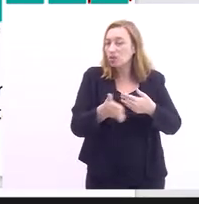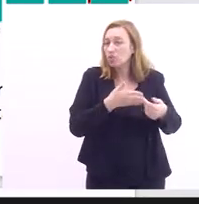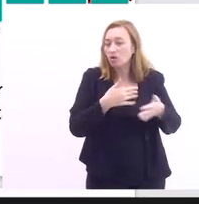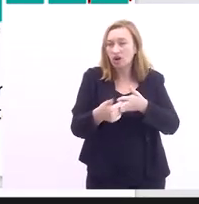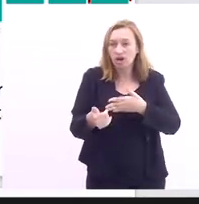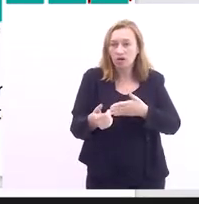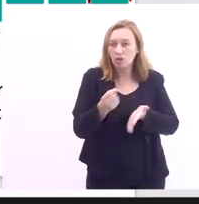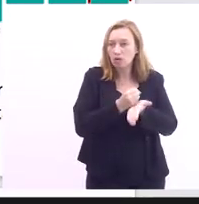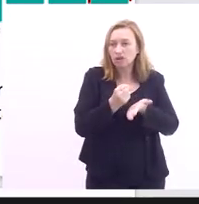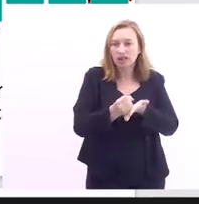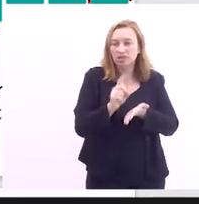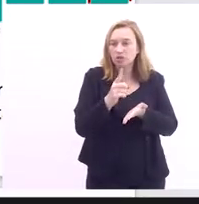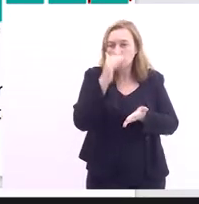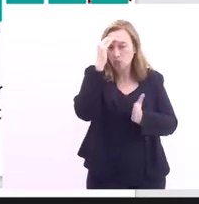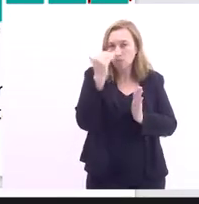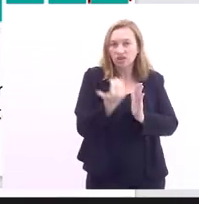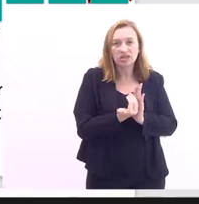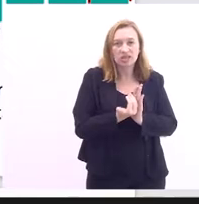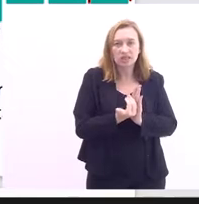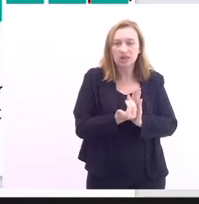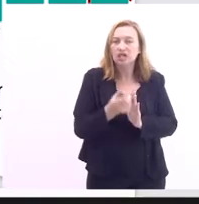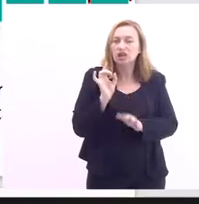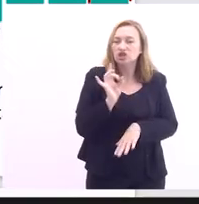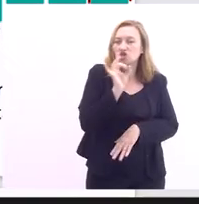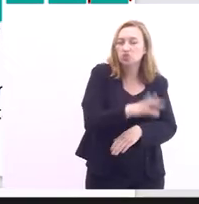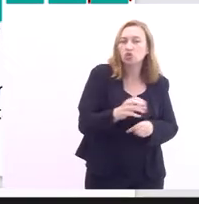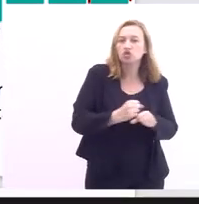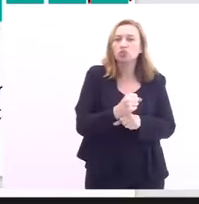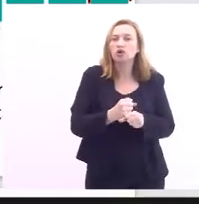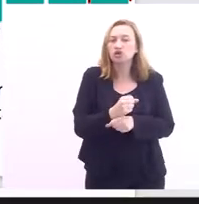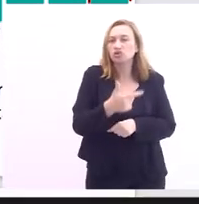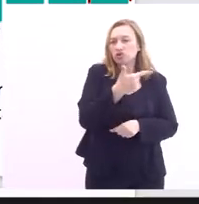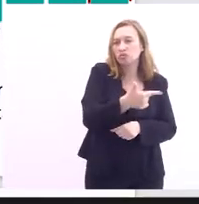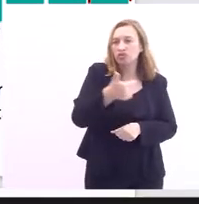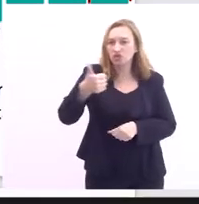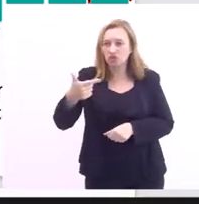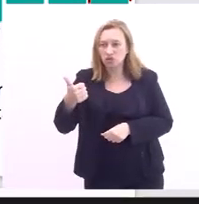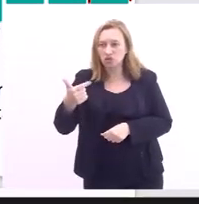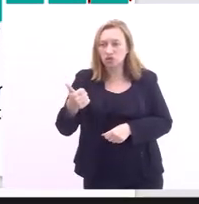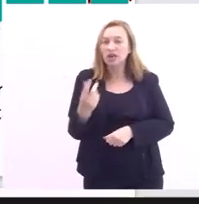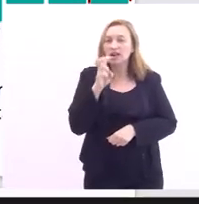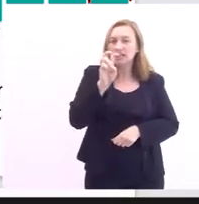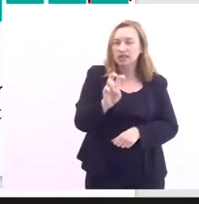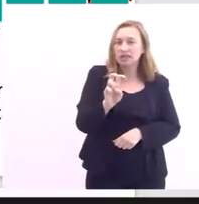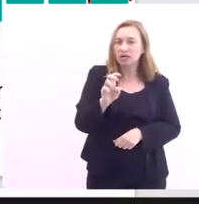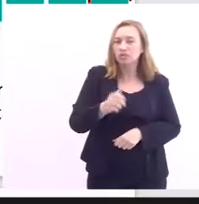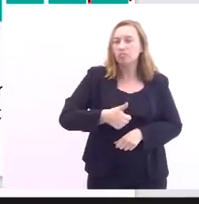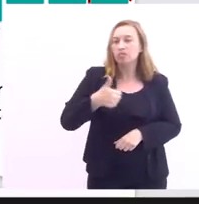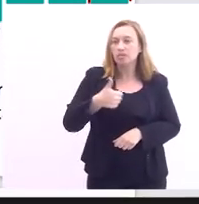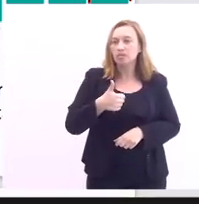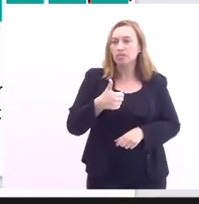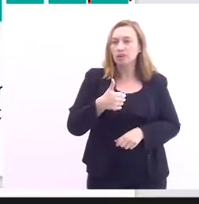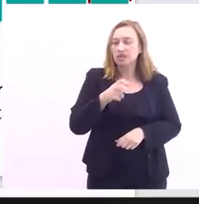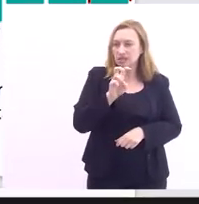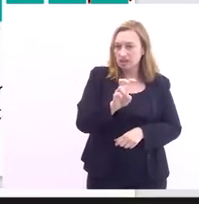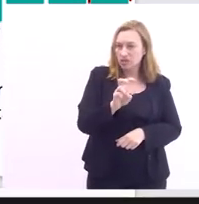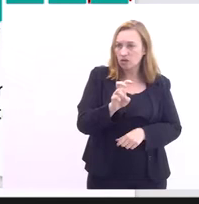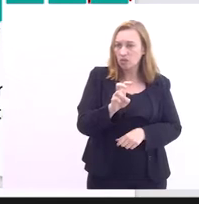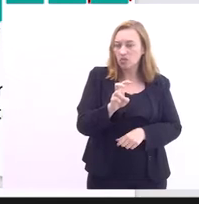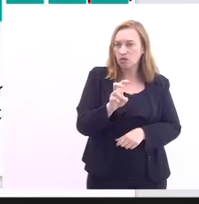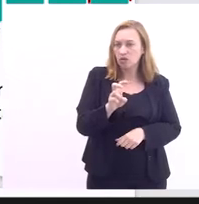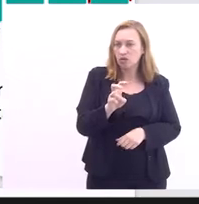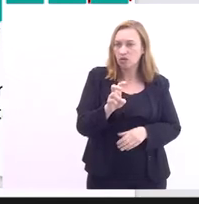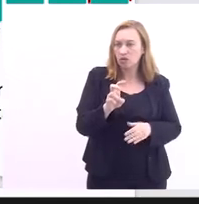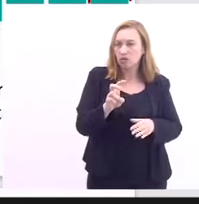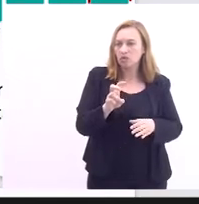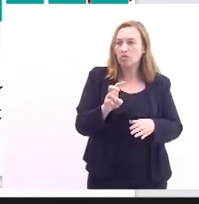conjunto, ou neste último ano 2022, que foram os 5 primeiros anos em que foi